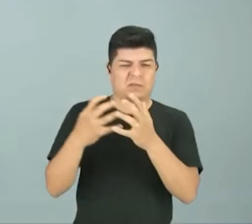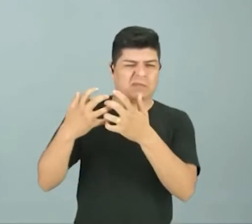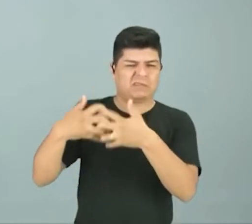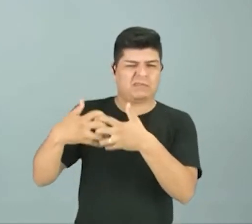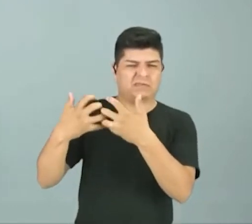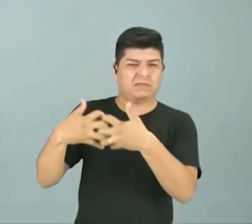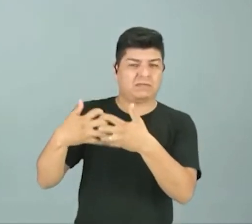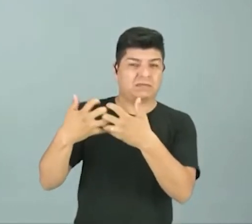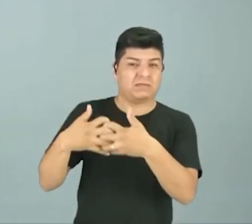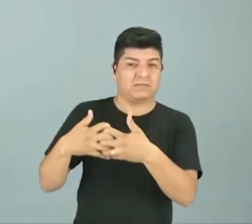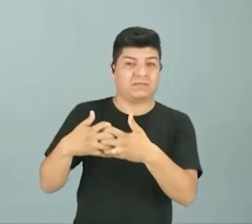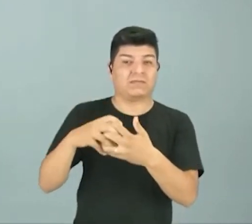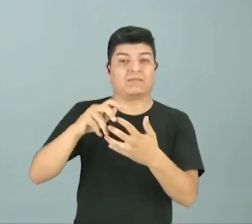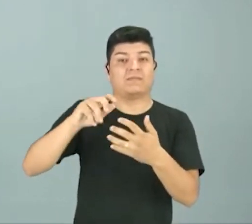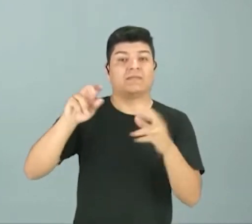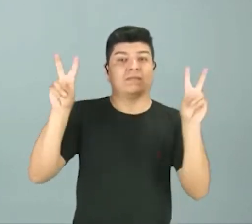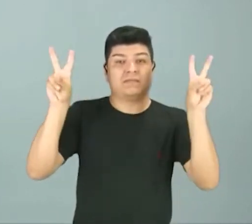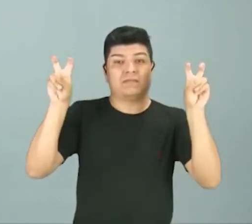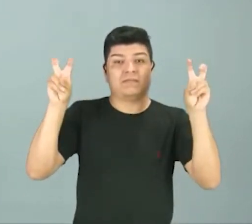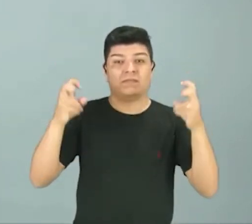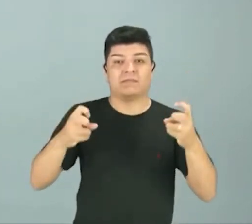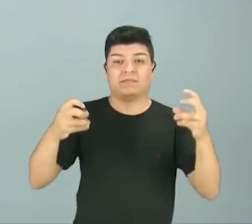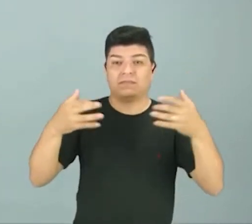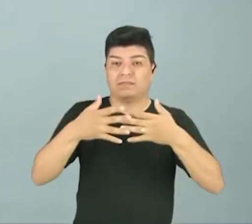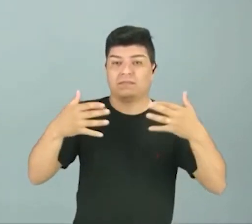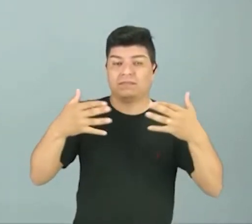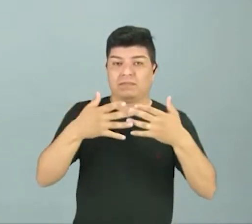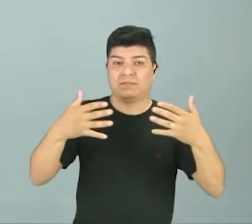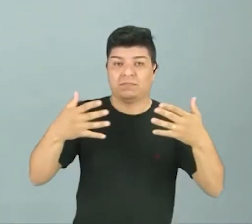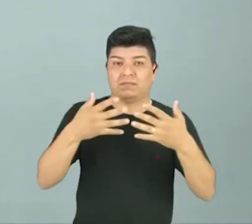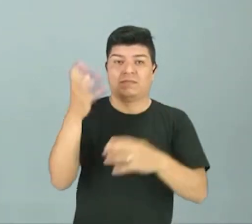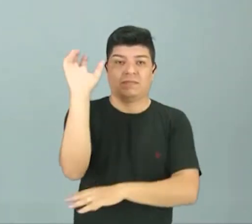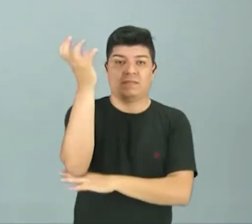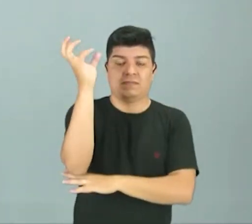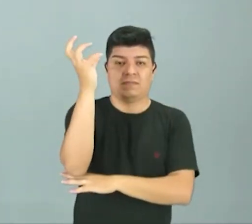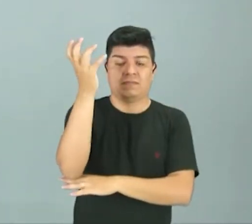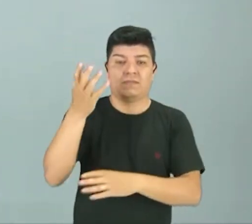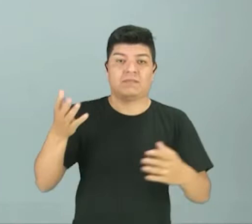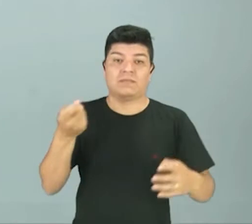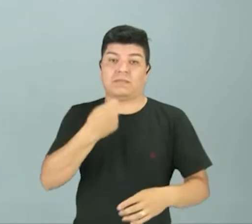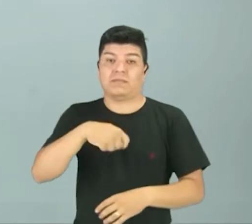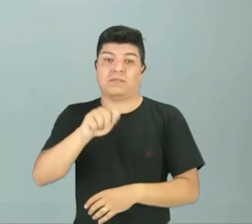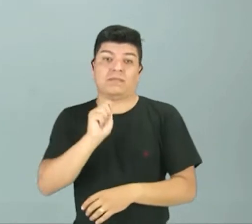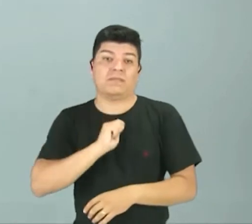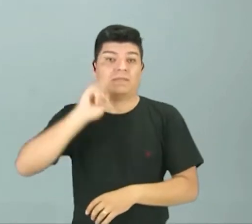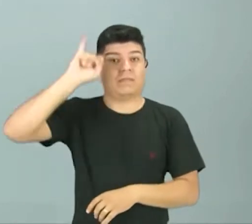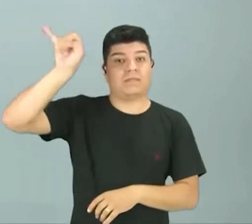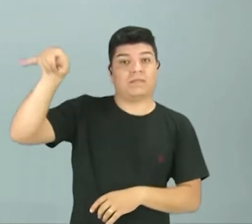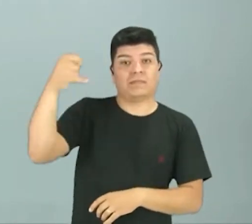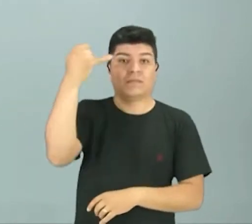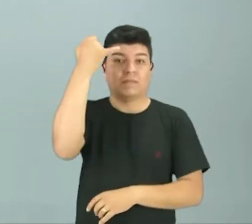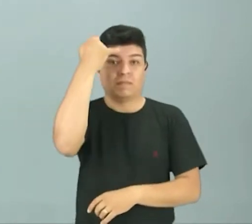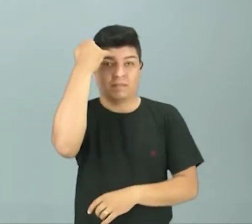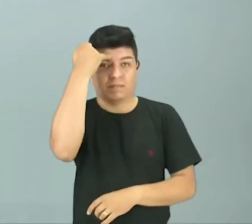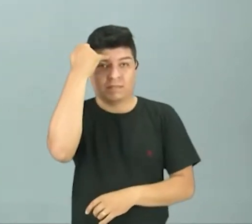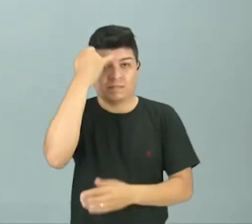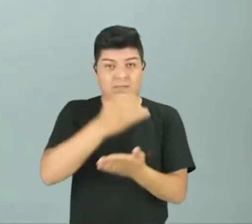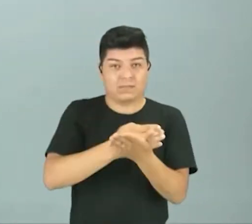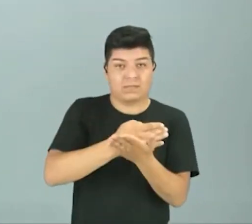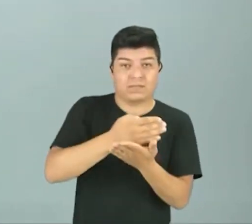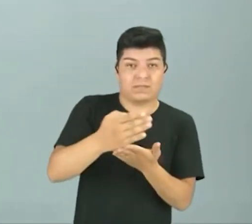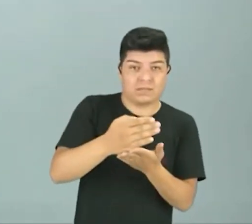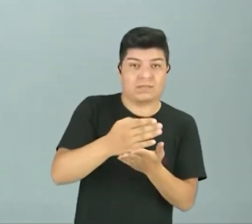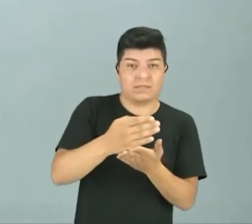complexo, tecidos vegetais, né? Eu sou o professor Jackson e vamos começar esse conteúdo abordando a introdução da